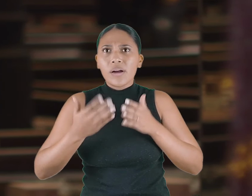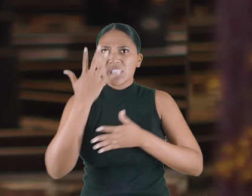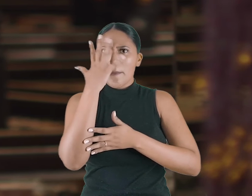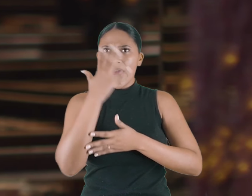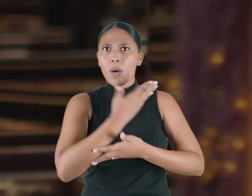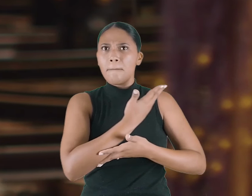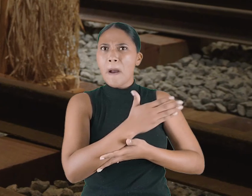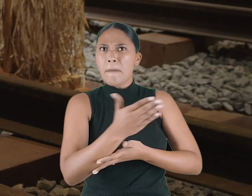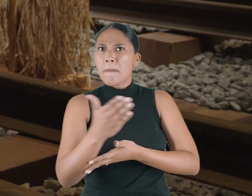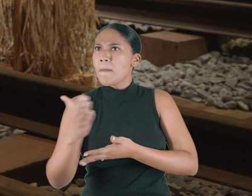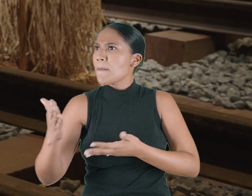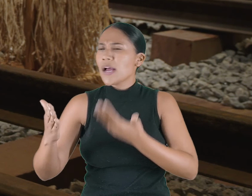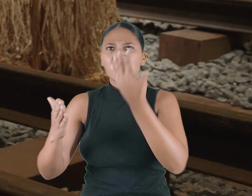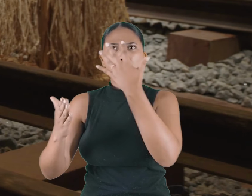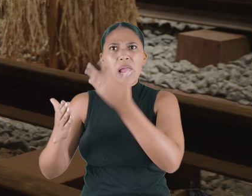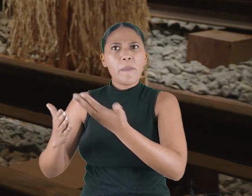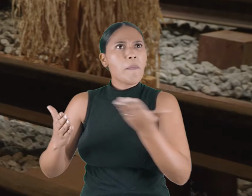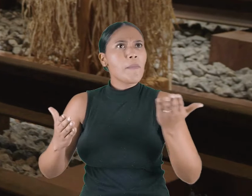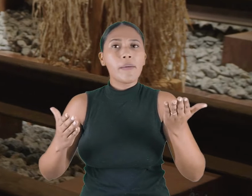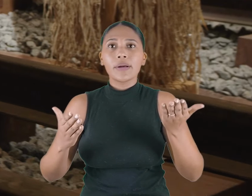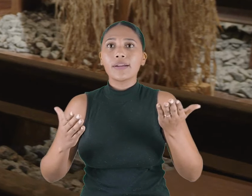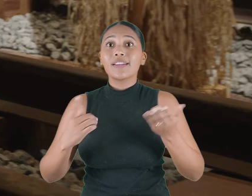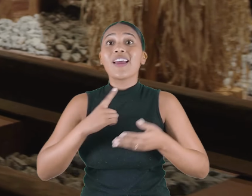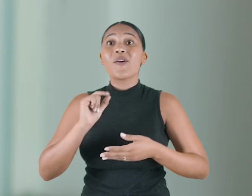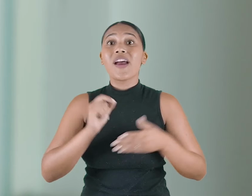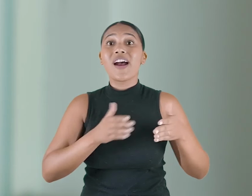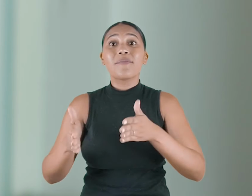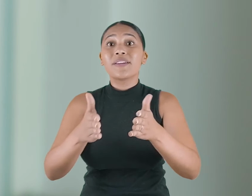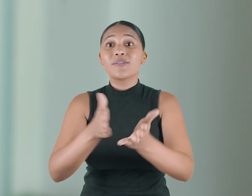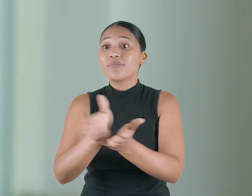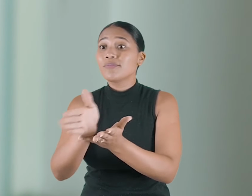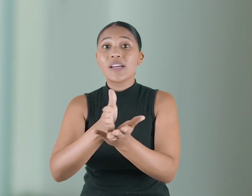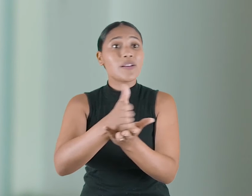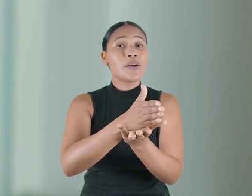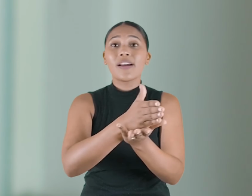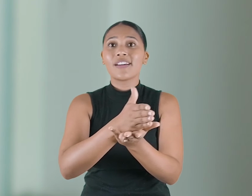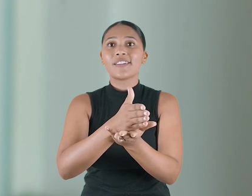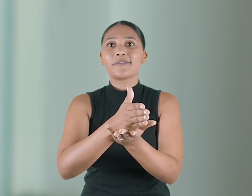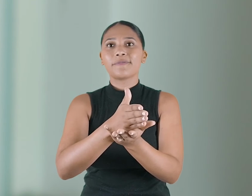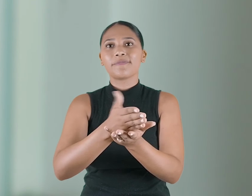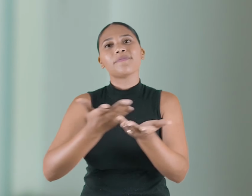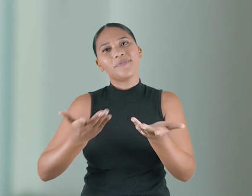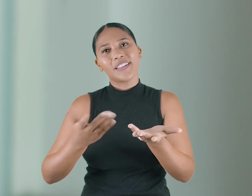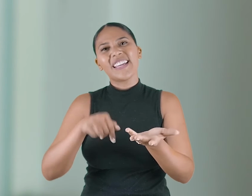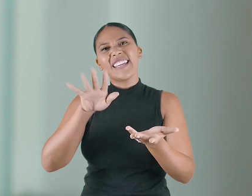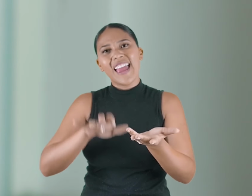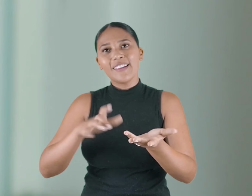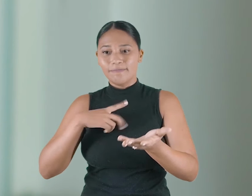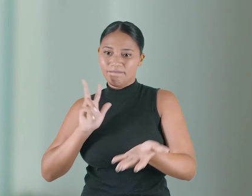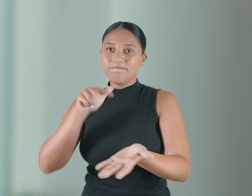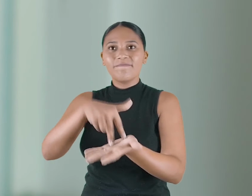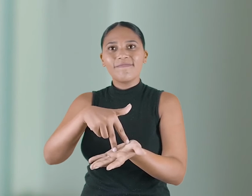com espelhos para todos os lados, né, teriam caminhos, trilhos, caminhos, onde